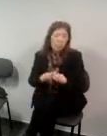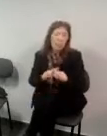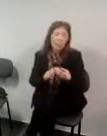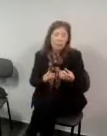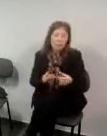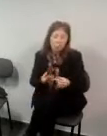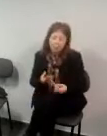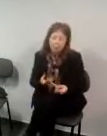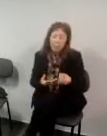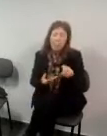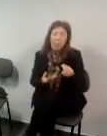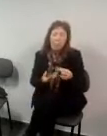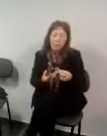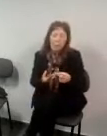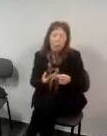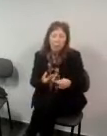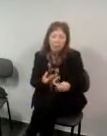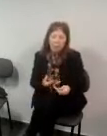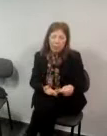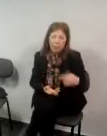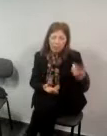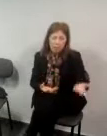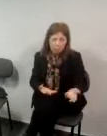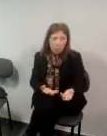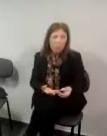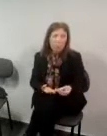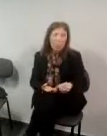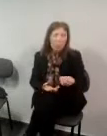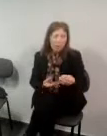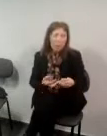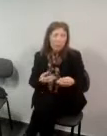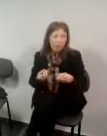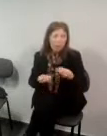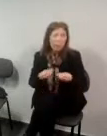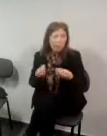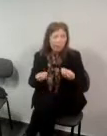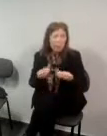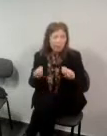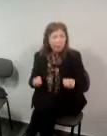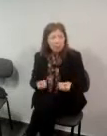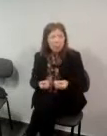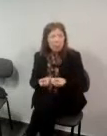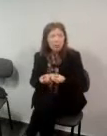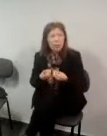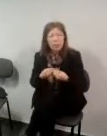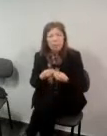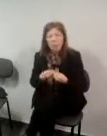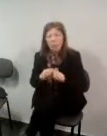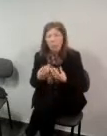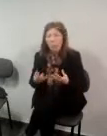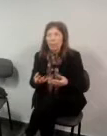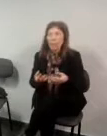pessoa vai estudar, vai participar da evangelioterapia, né, para tratar essas questões, de